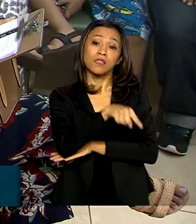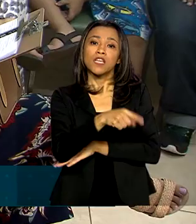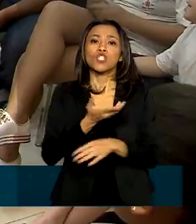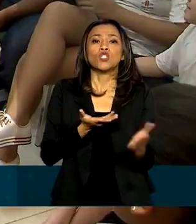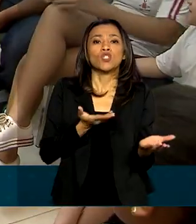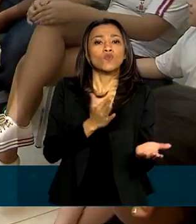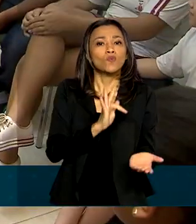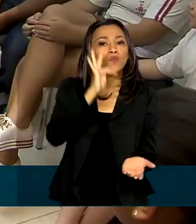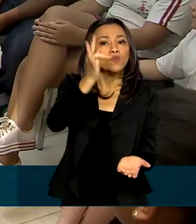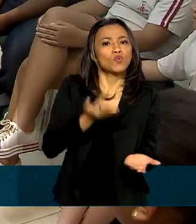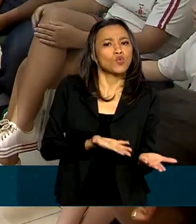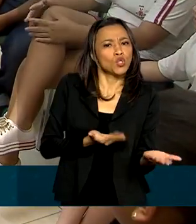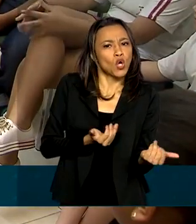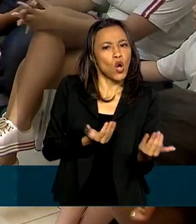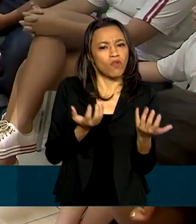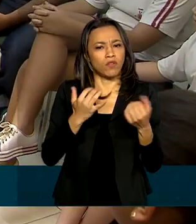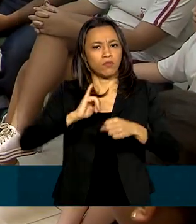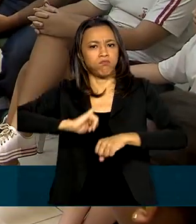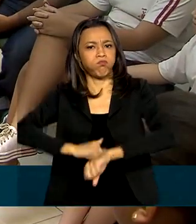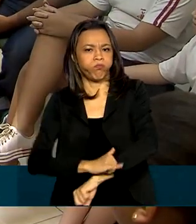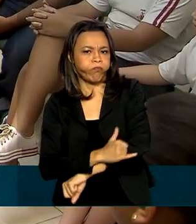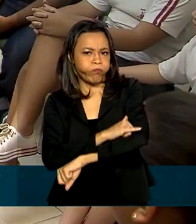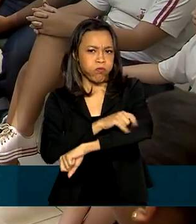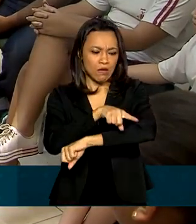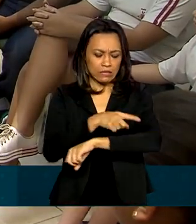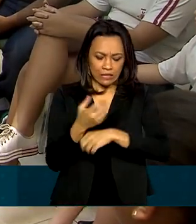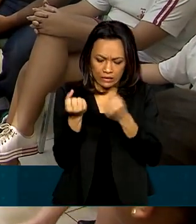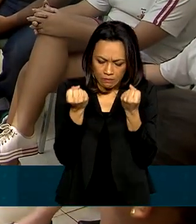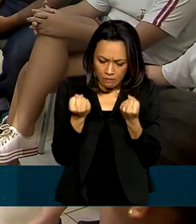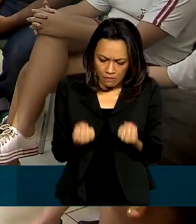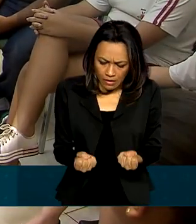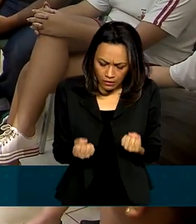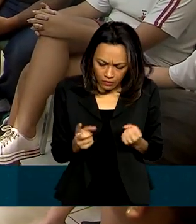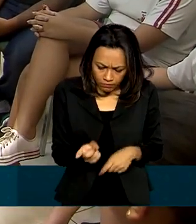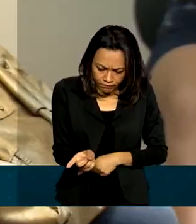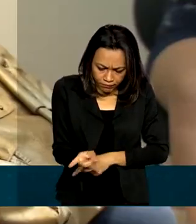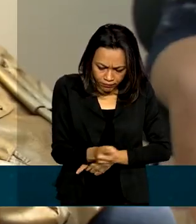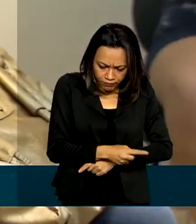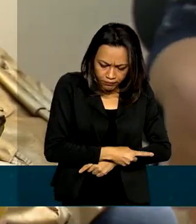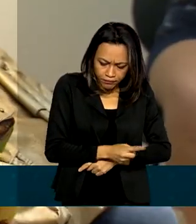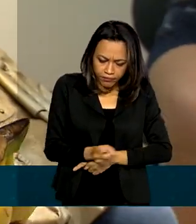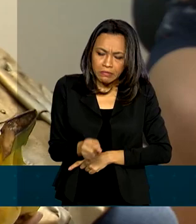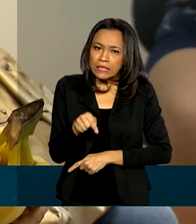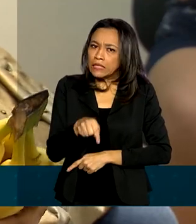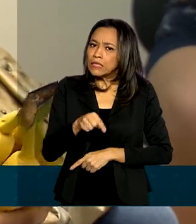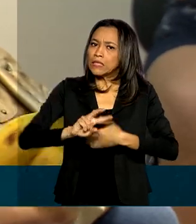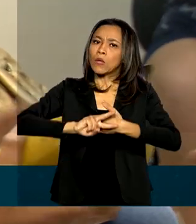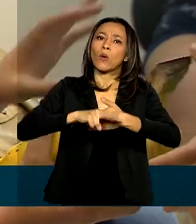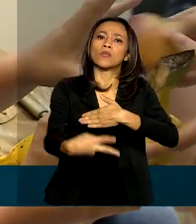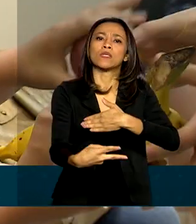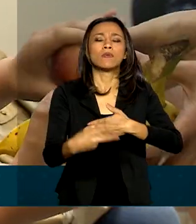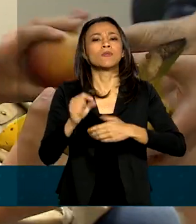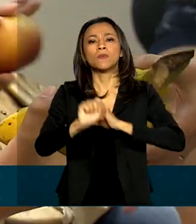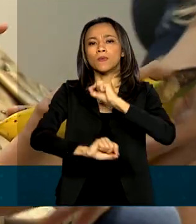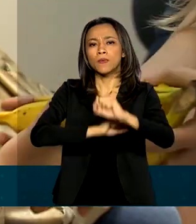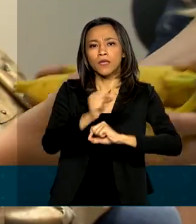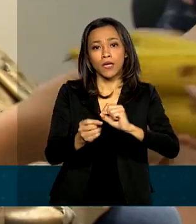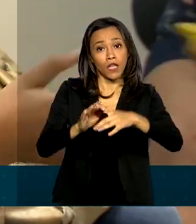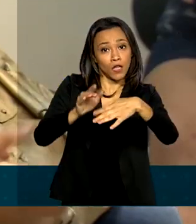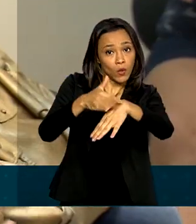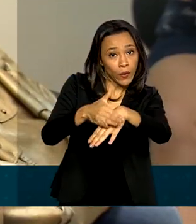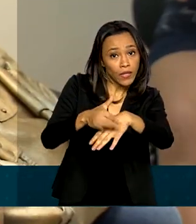jovens obesos. Os quilos a mais na balança são responsáveis pelo surgimento de doenças crônicas,